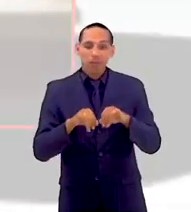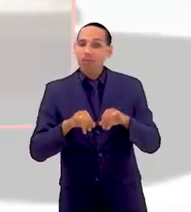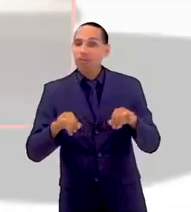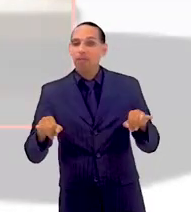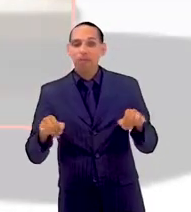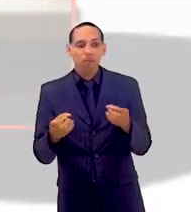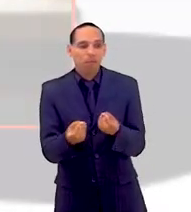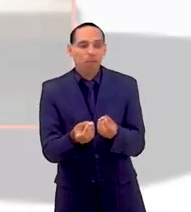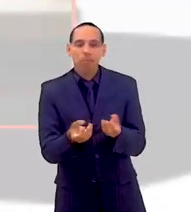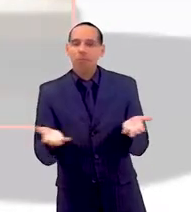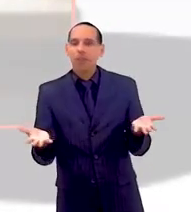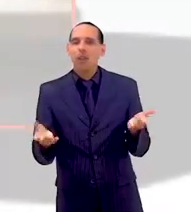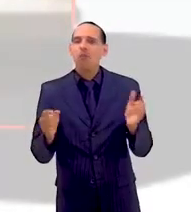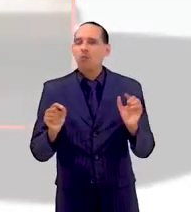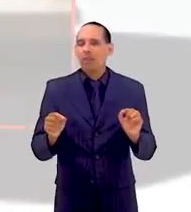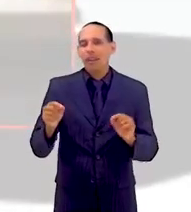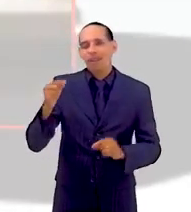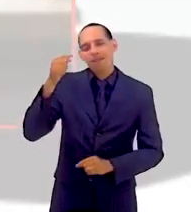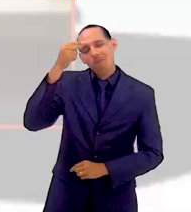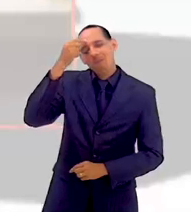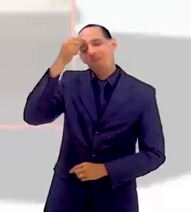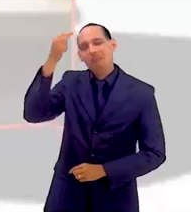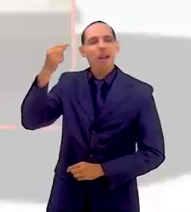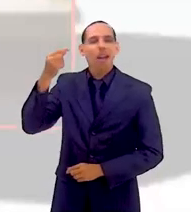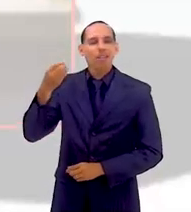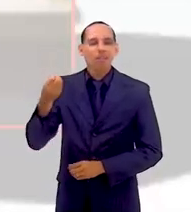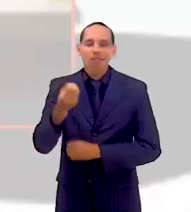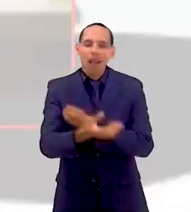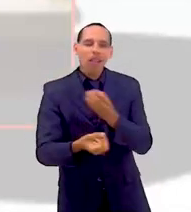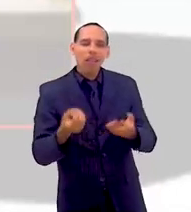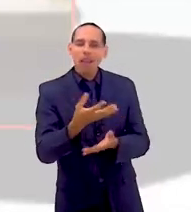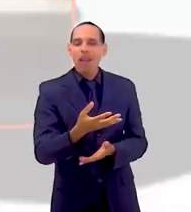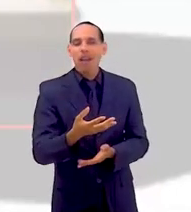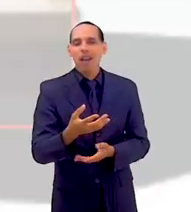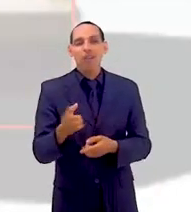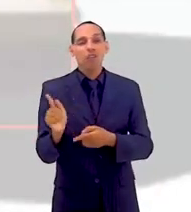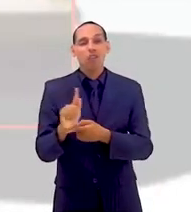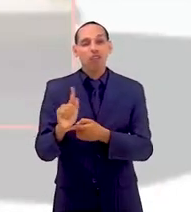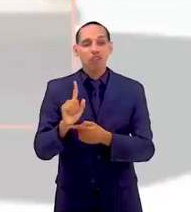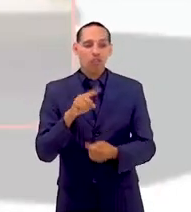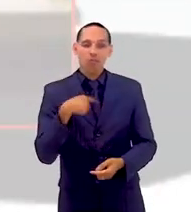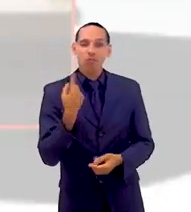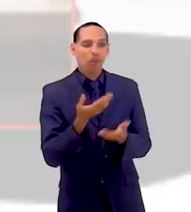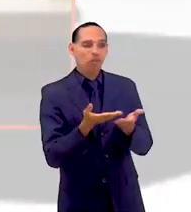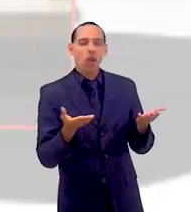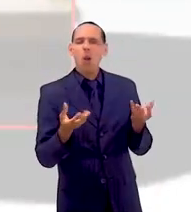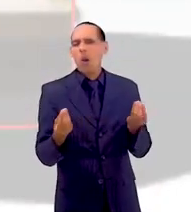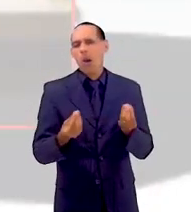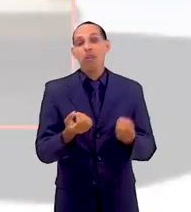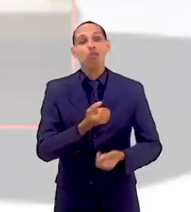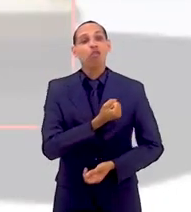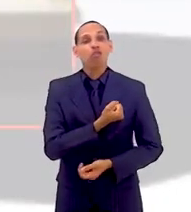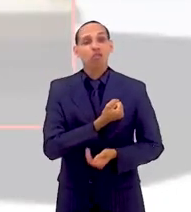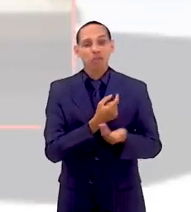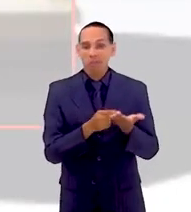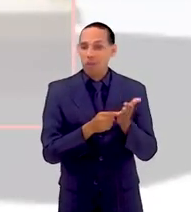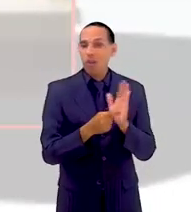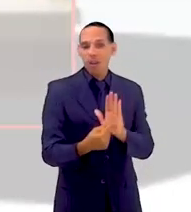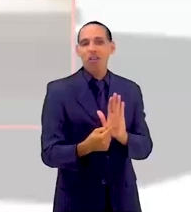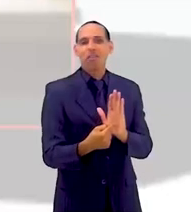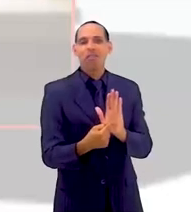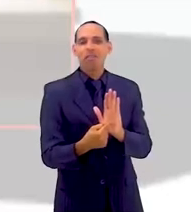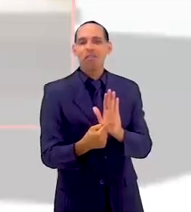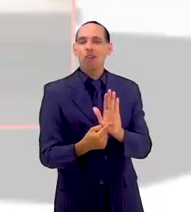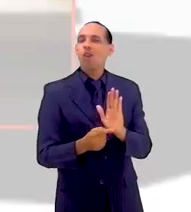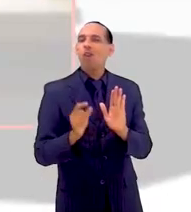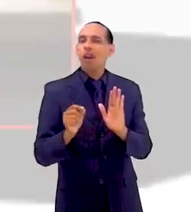aqui essa imagem para os nossos gestores, em números, que nós pudéssemos